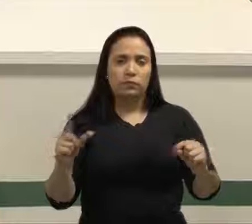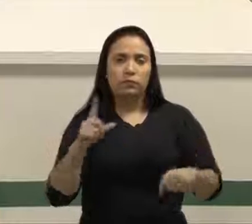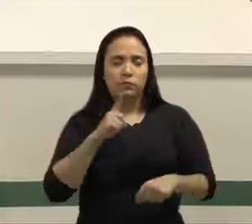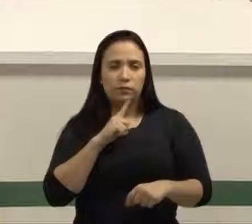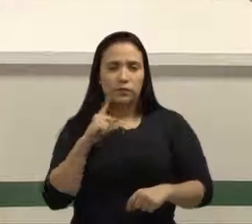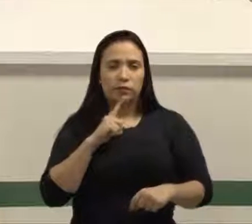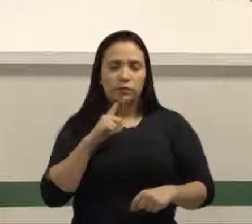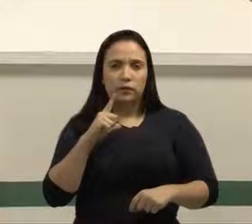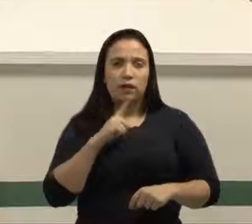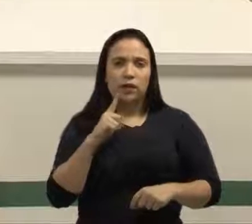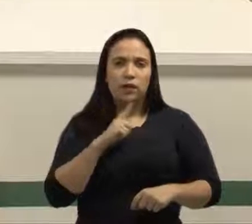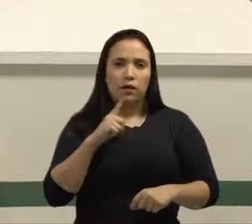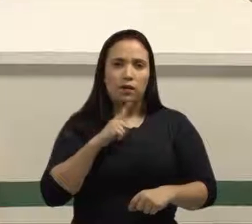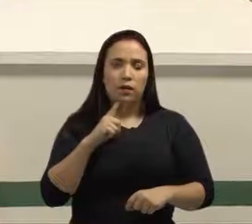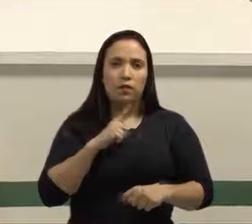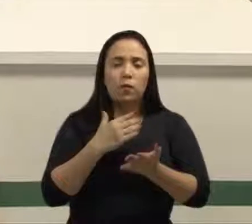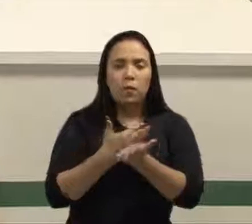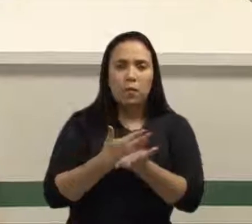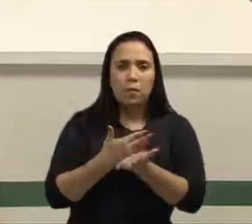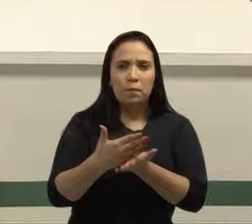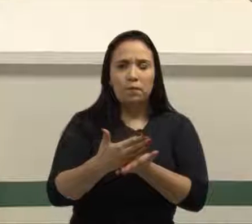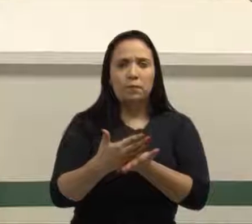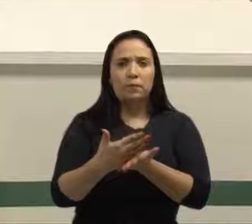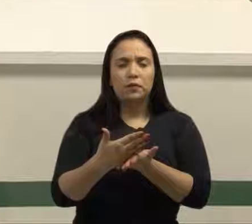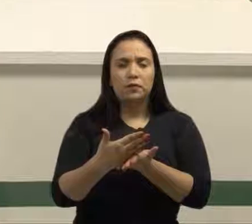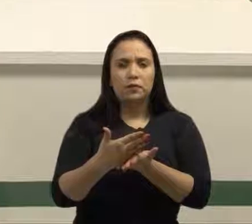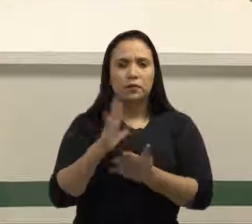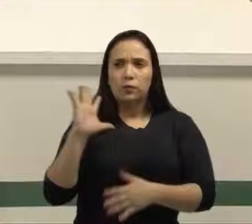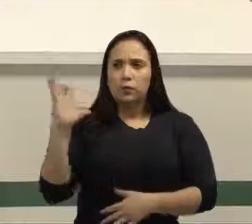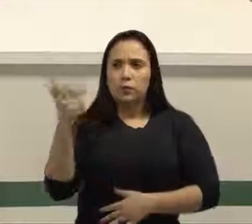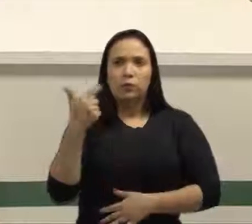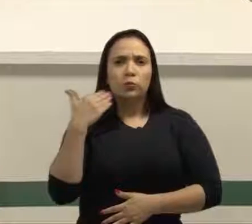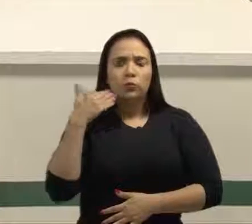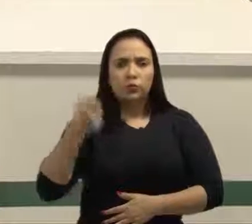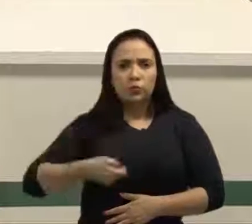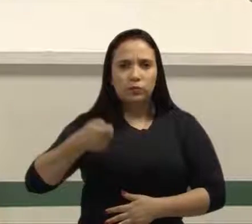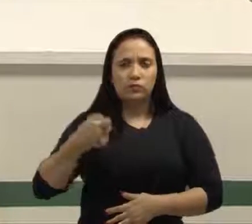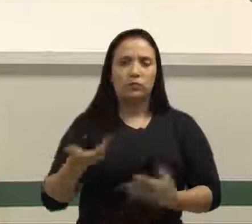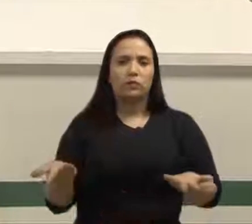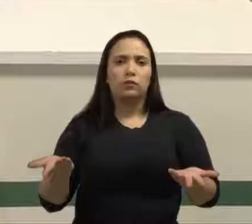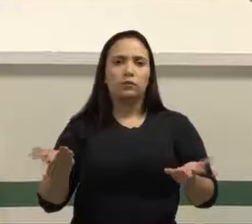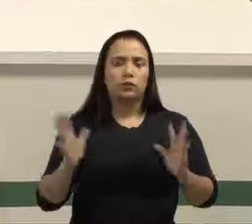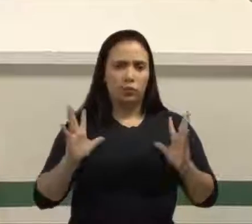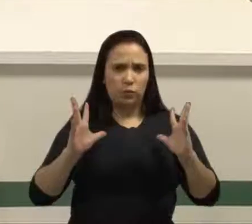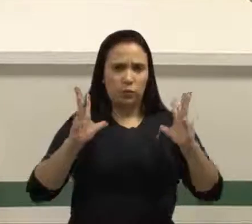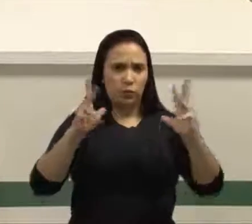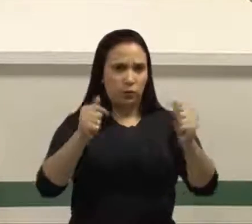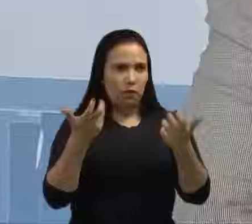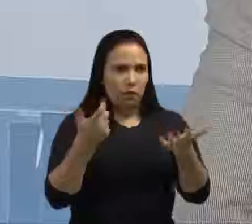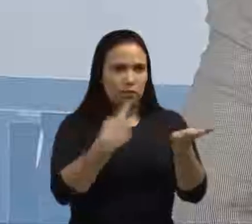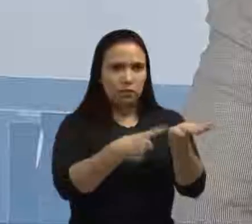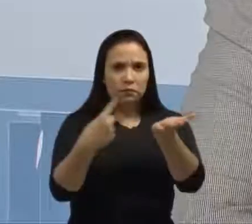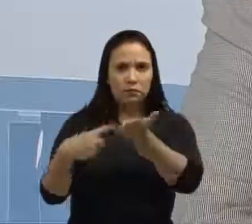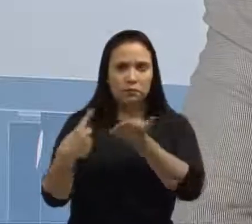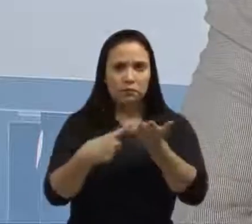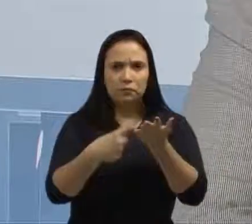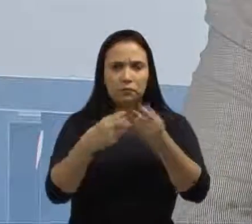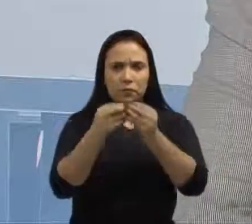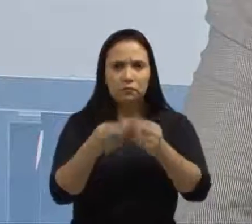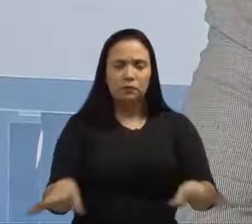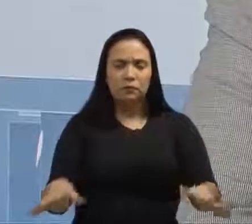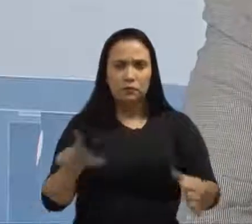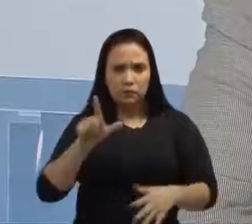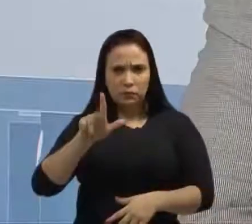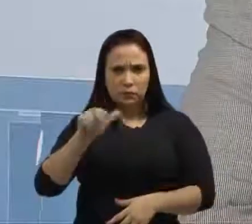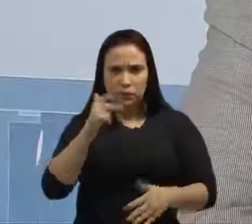como se a combinação na justiça brasileira fosse feita de uma forma geral. Todos os juízes, todos os embargadores, todos os tribunais, todos eles